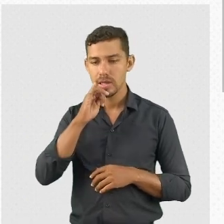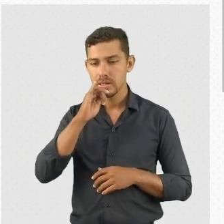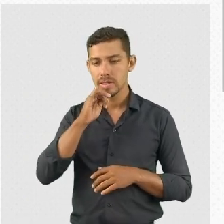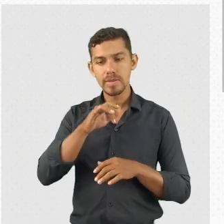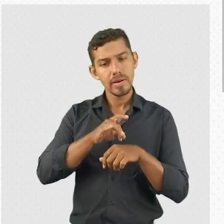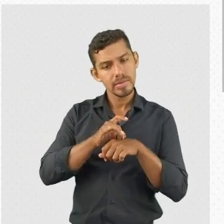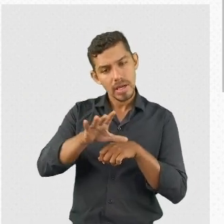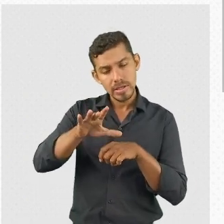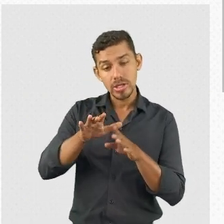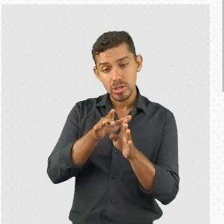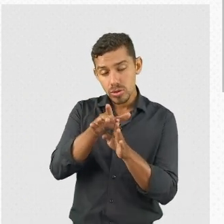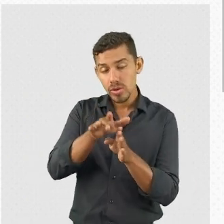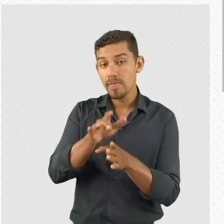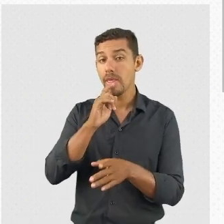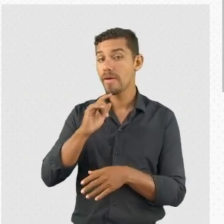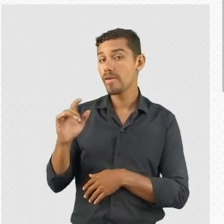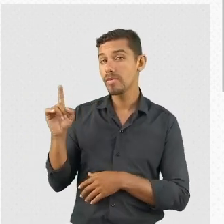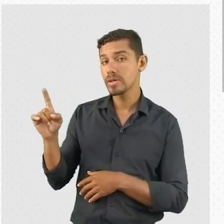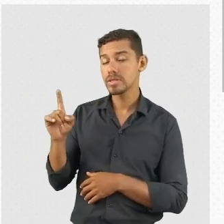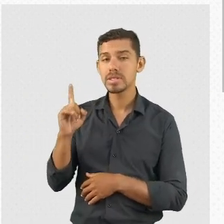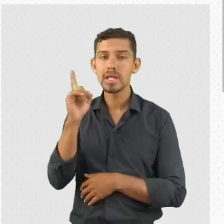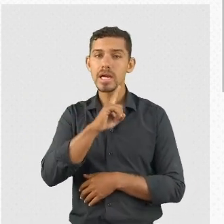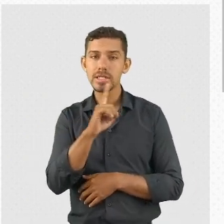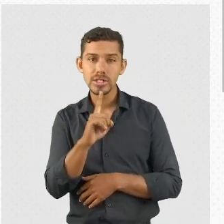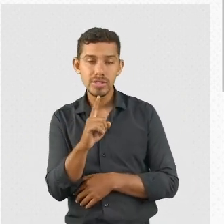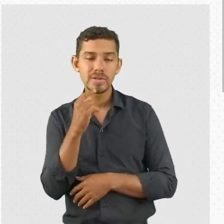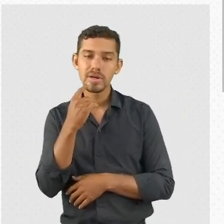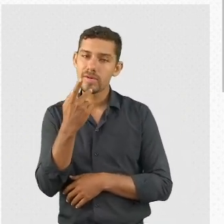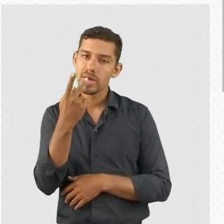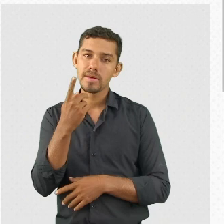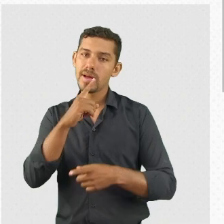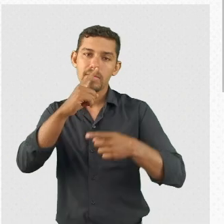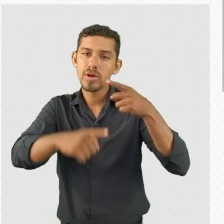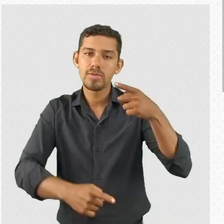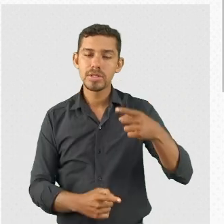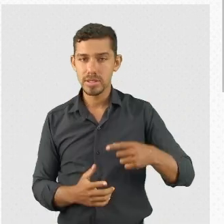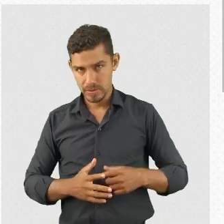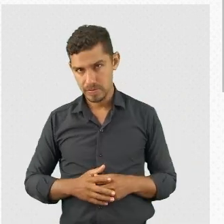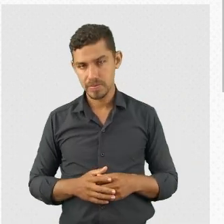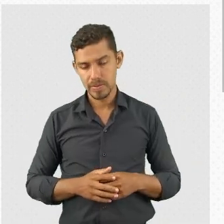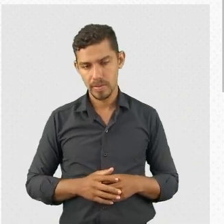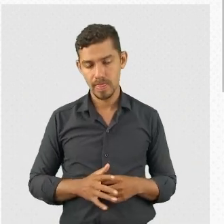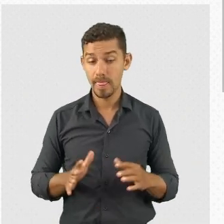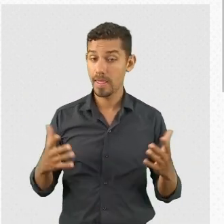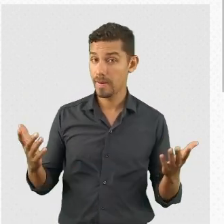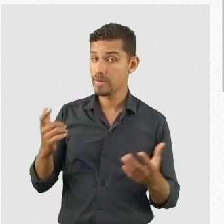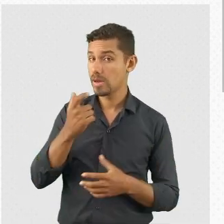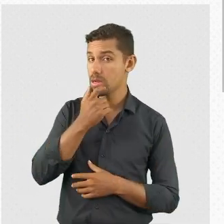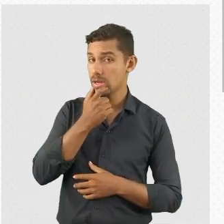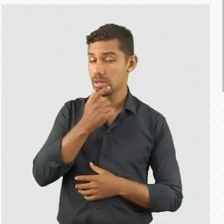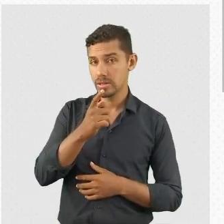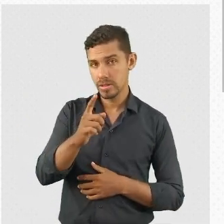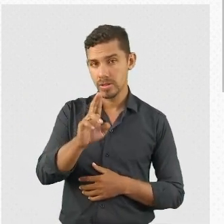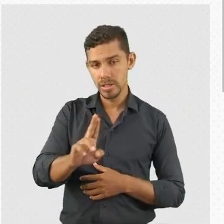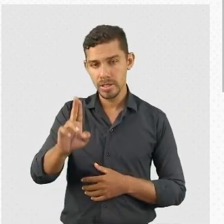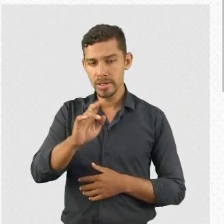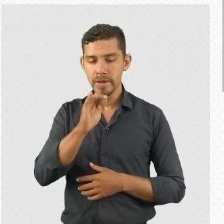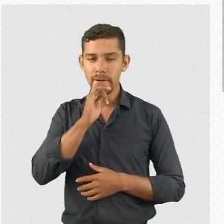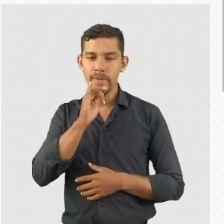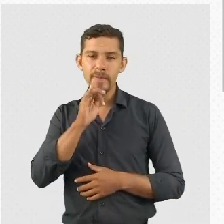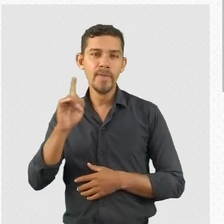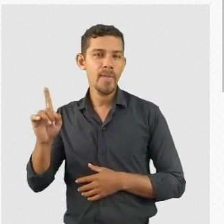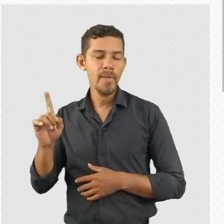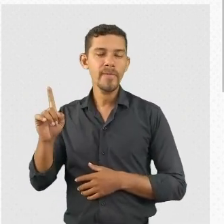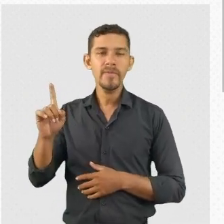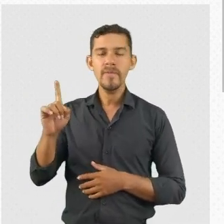instrução. Na forma negativa, nós usamos para expressar proibição. Então, em inglês, quando você usa, ou o imperativo